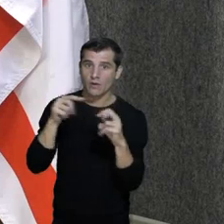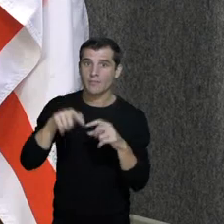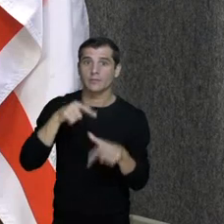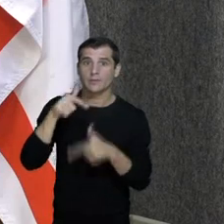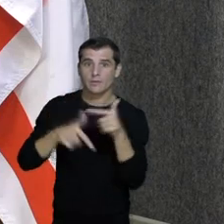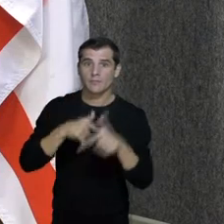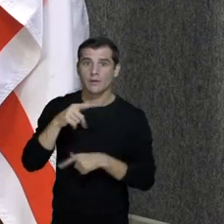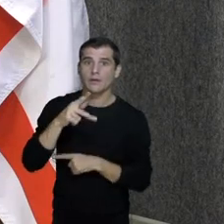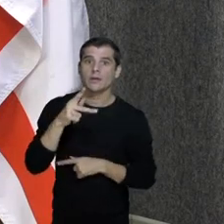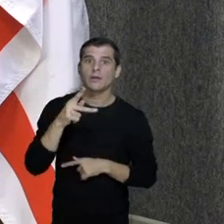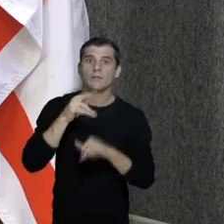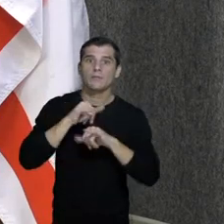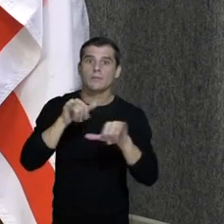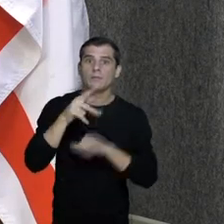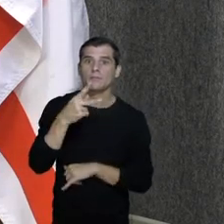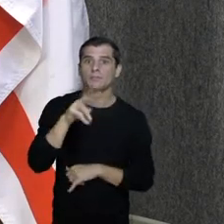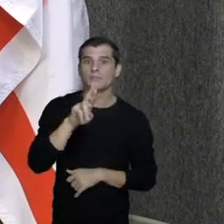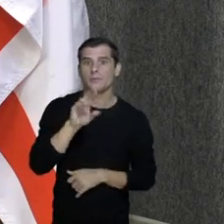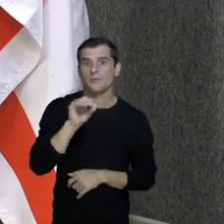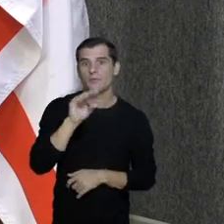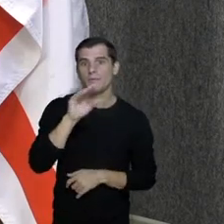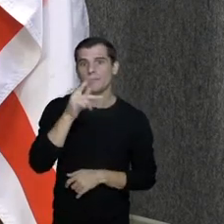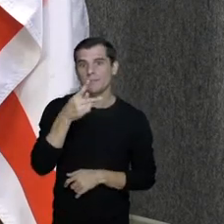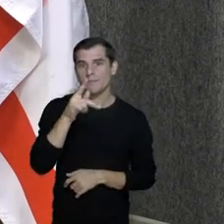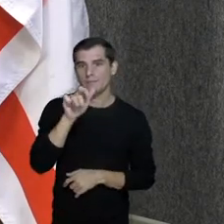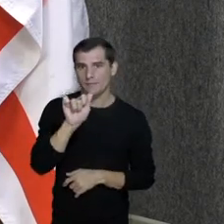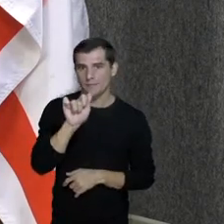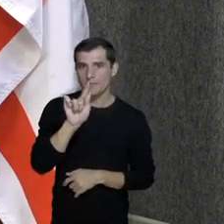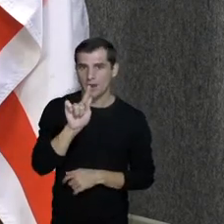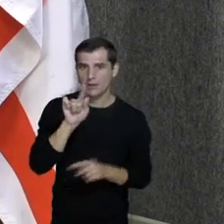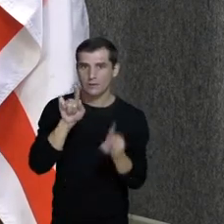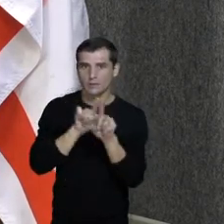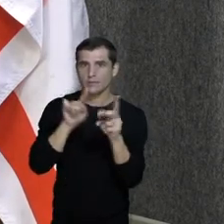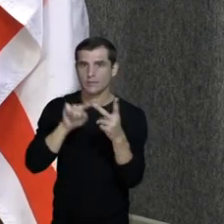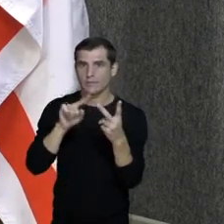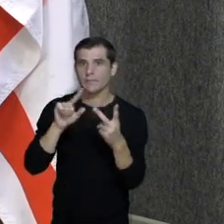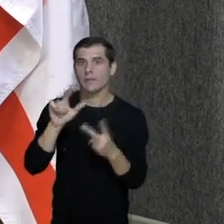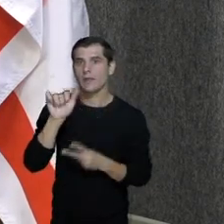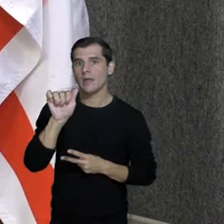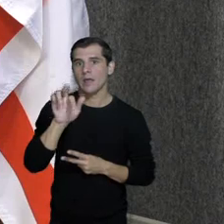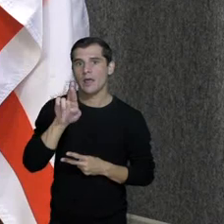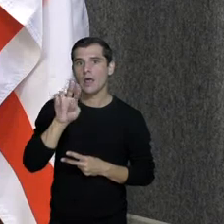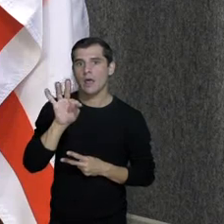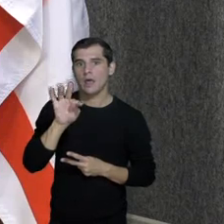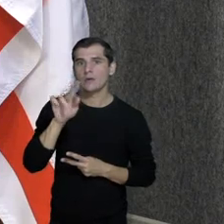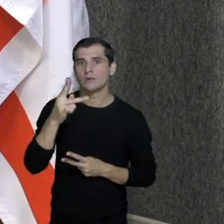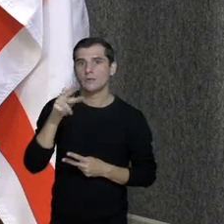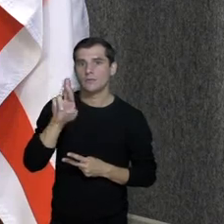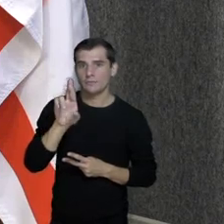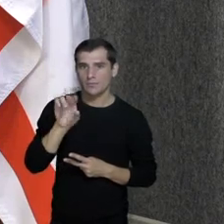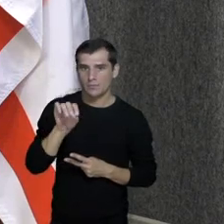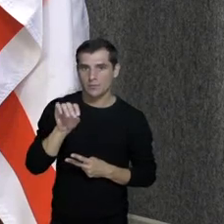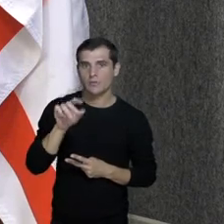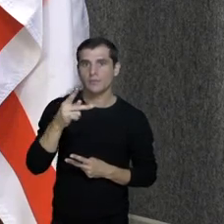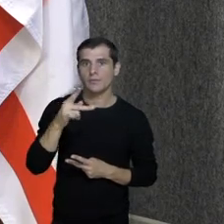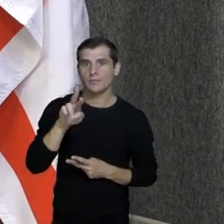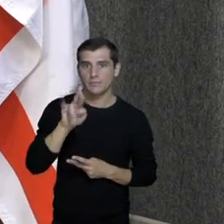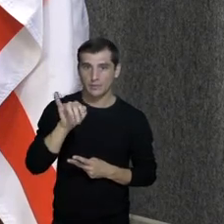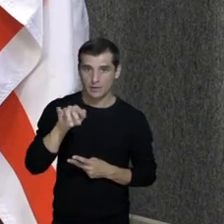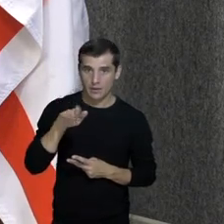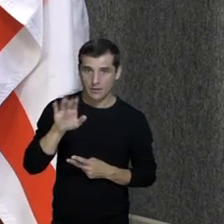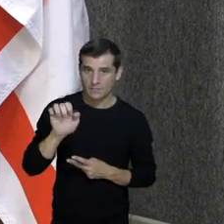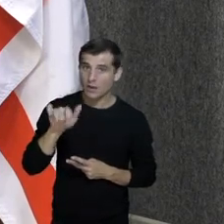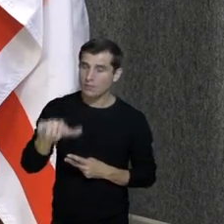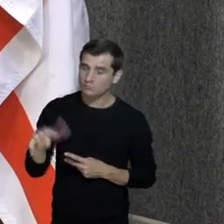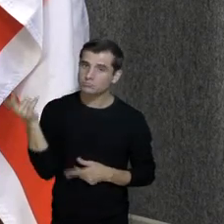ar Prime e Cara eu fiz tudo que eu queria fazer na publicidade ganhei bastante coisa viajei